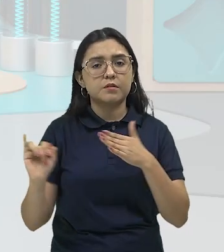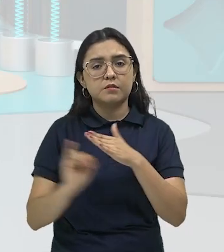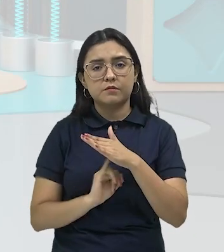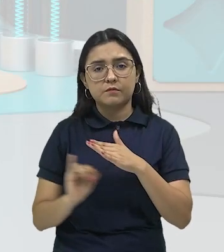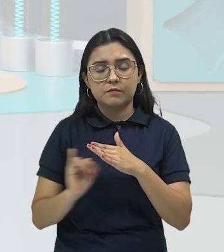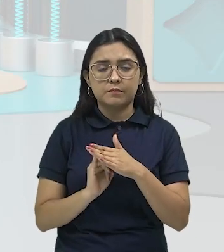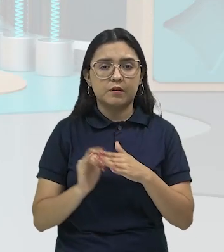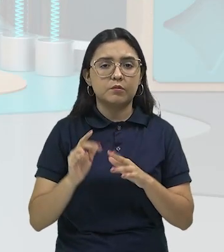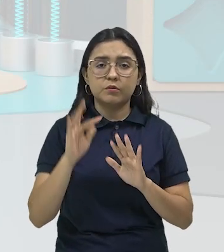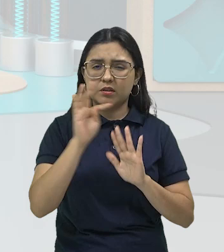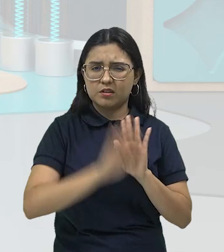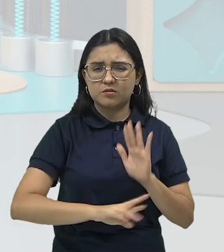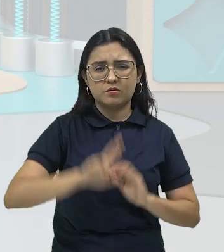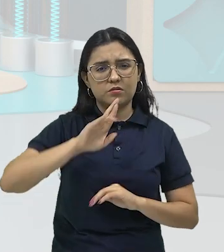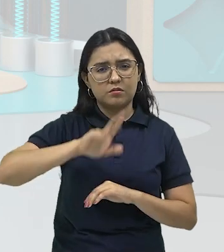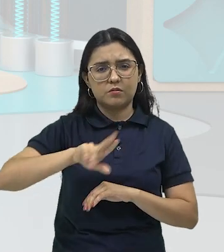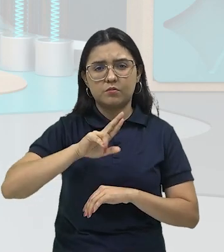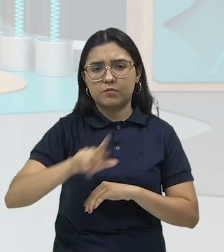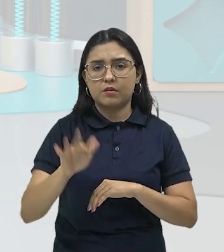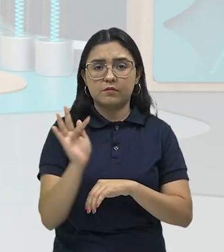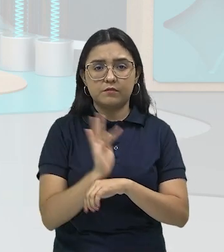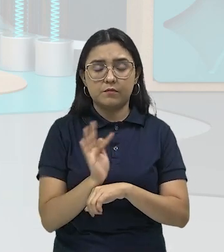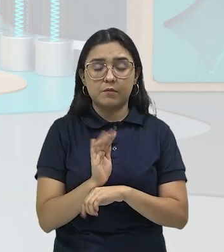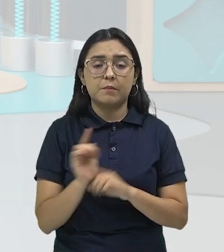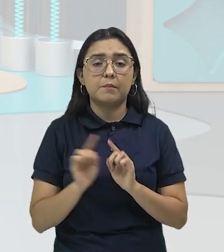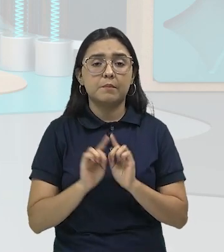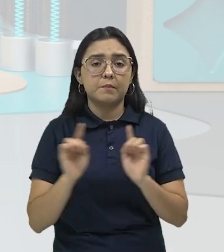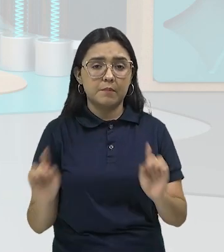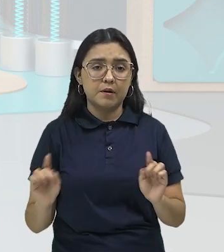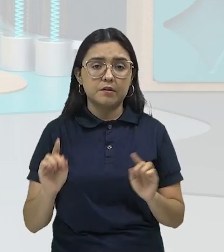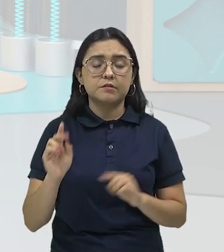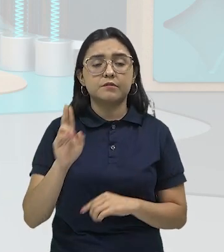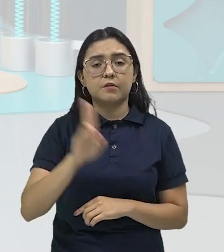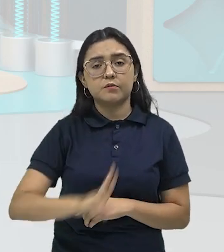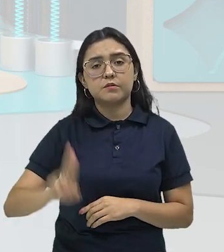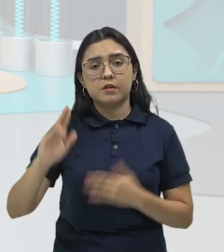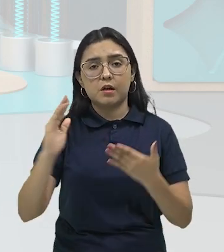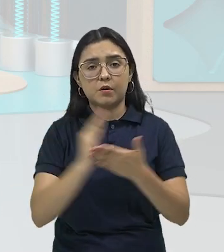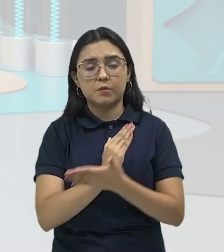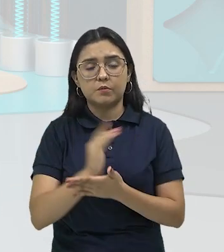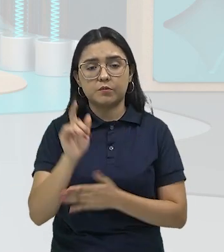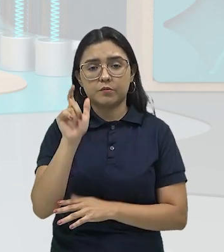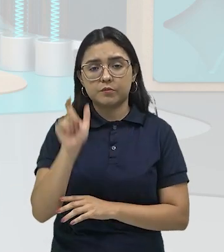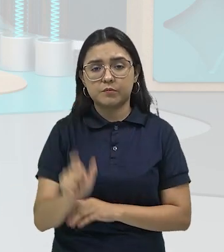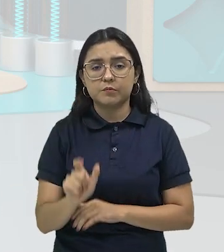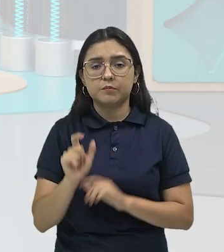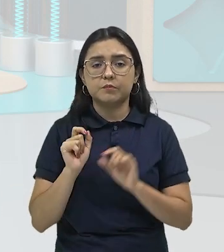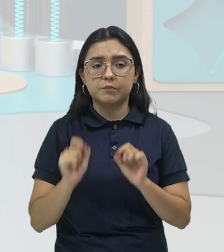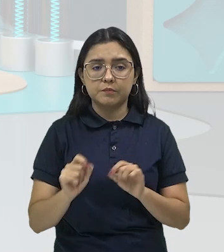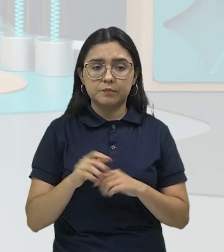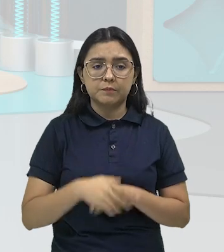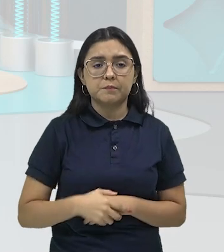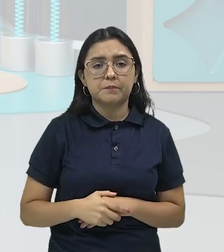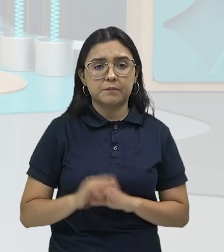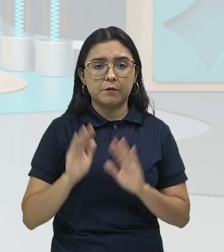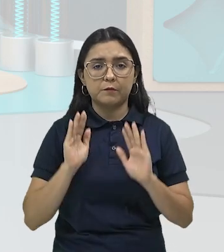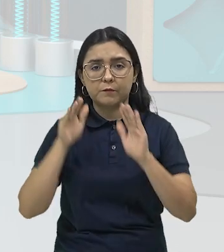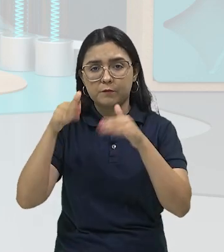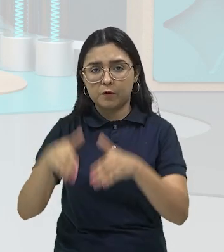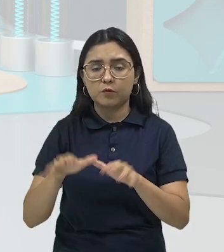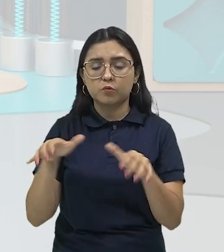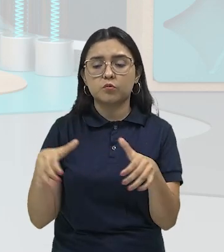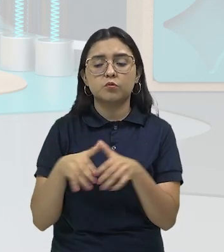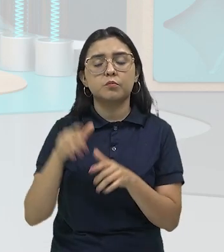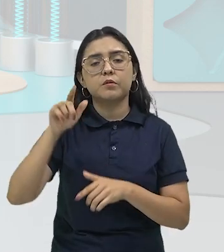é informal, ele está dentro da norma culta, mas vai usar alguns termos para se aproximar do seu público, que é um público mais